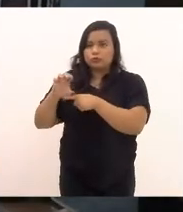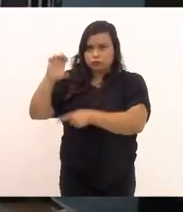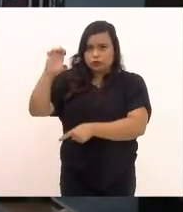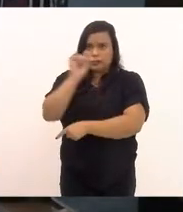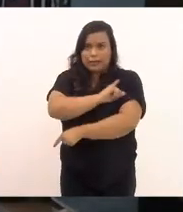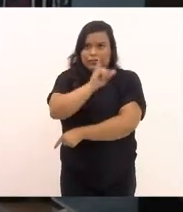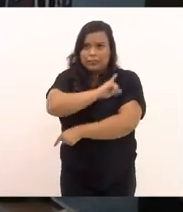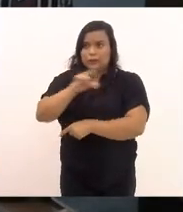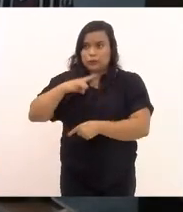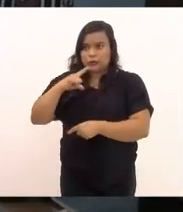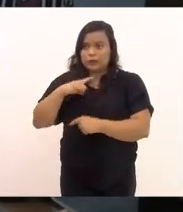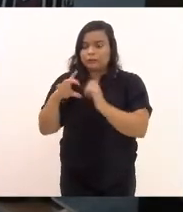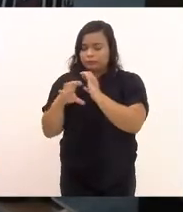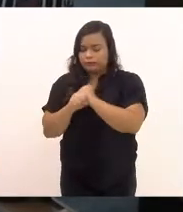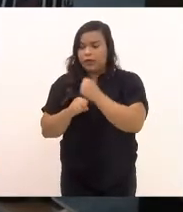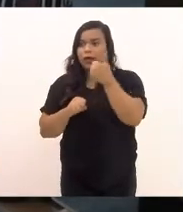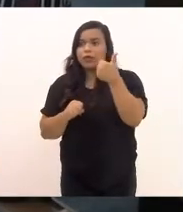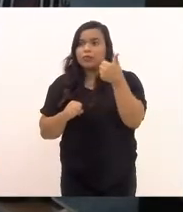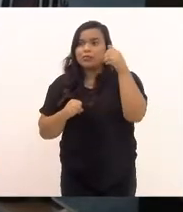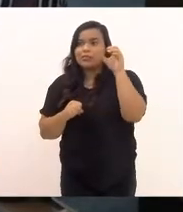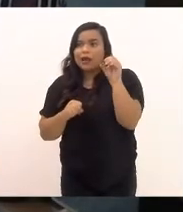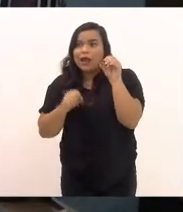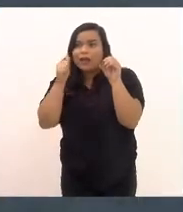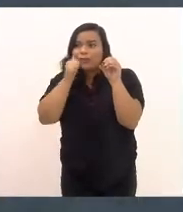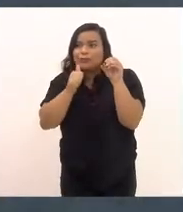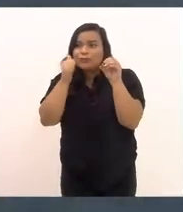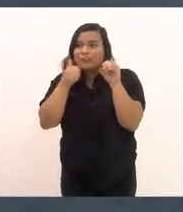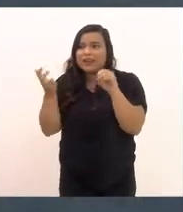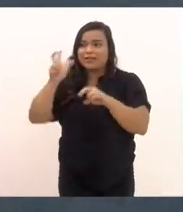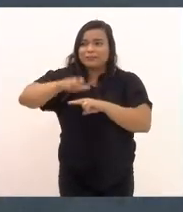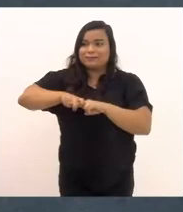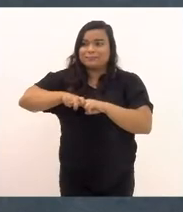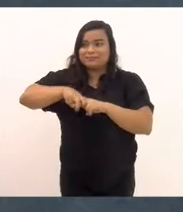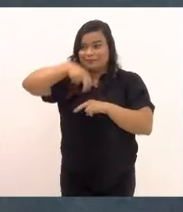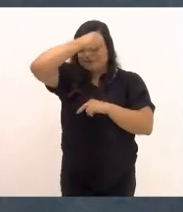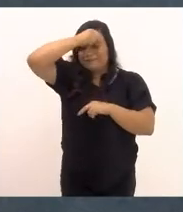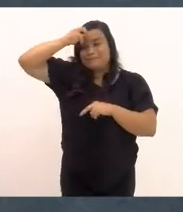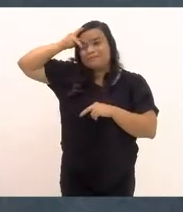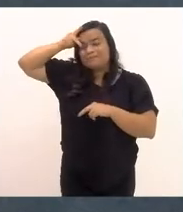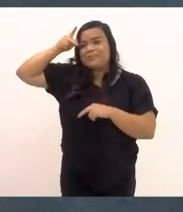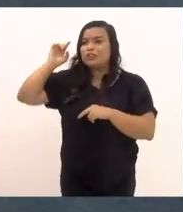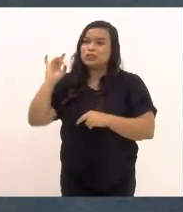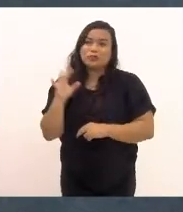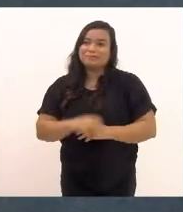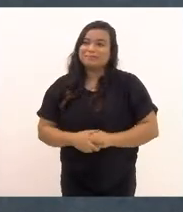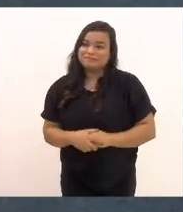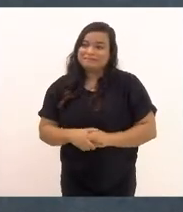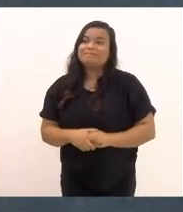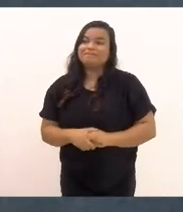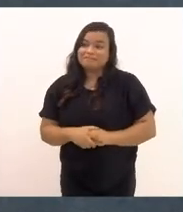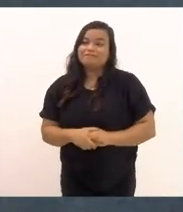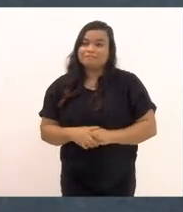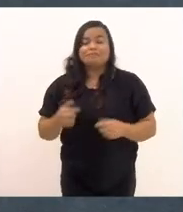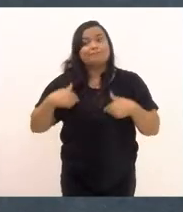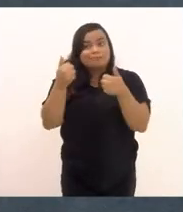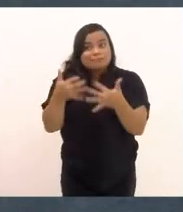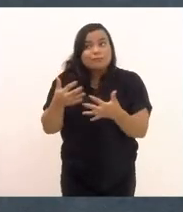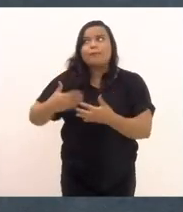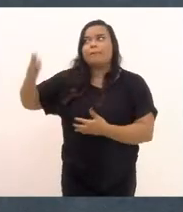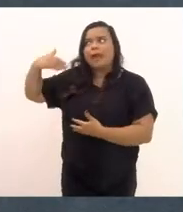apenas 10 mulheres ocupam a cadeira de prefeita. Como eu acabei de dizer, em relação ao